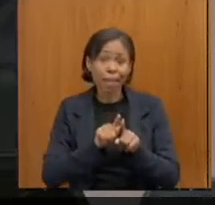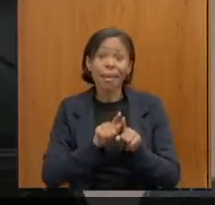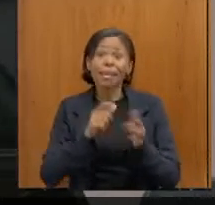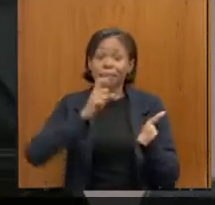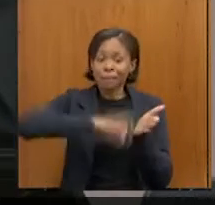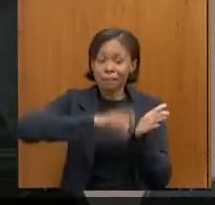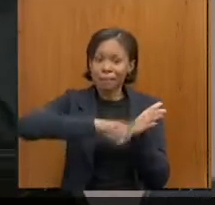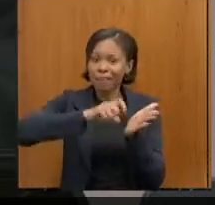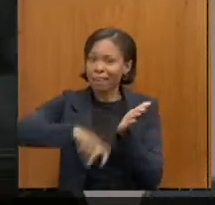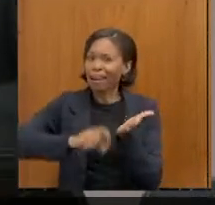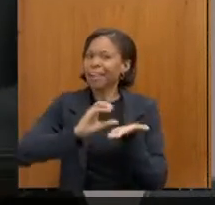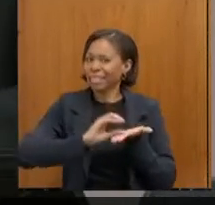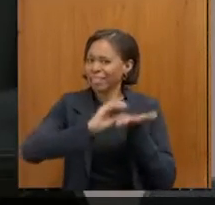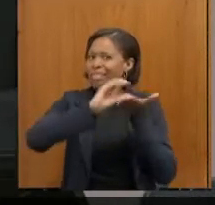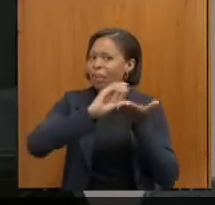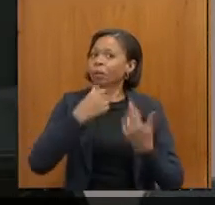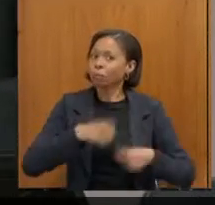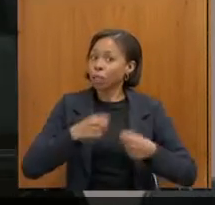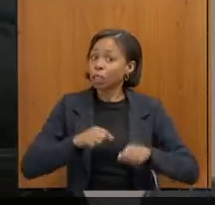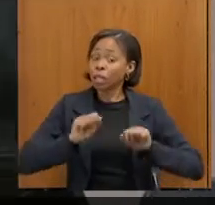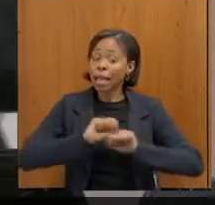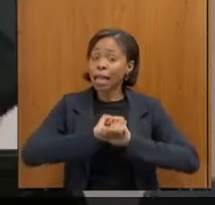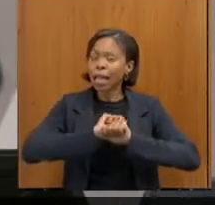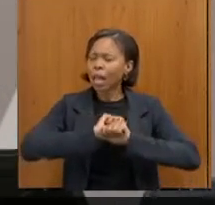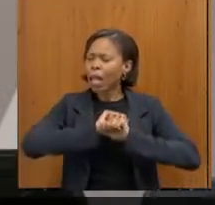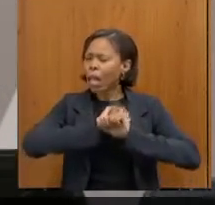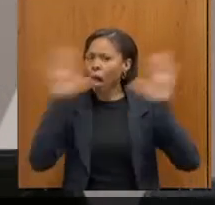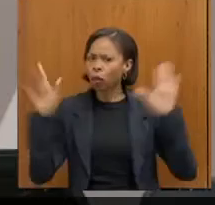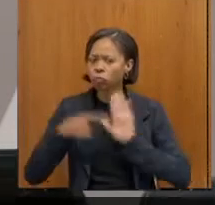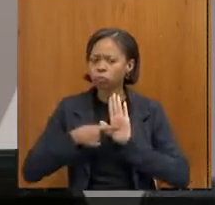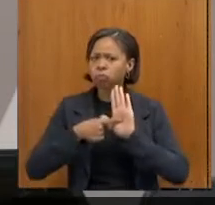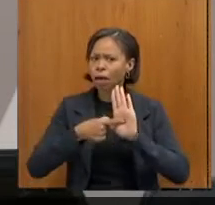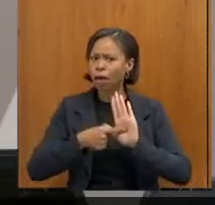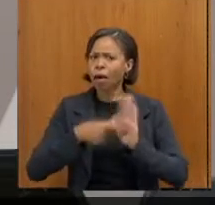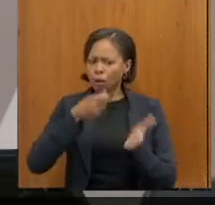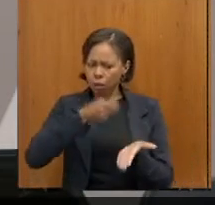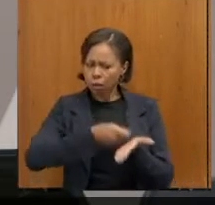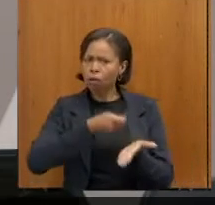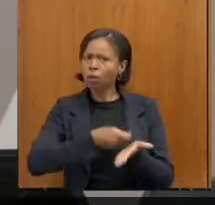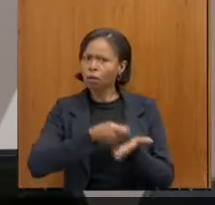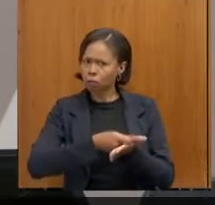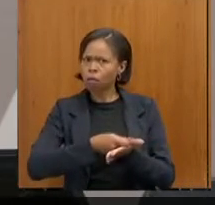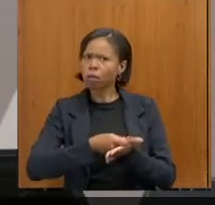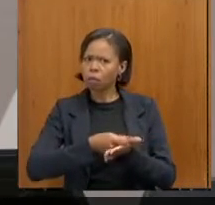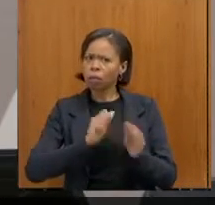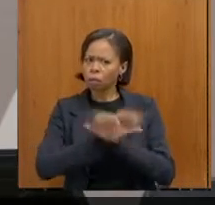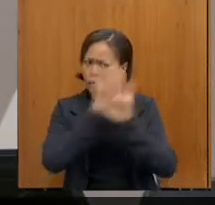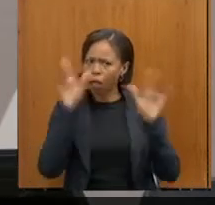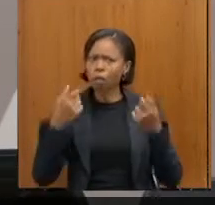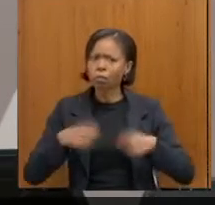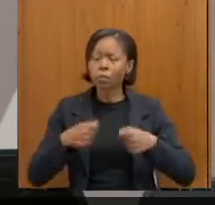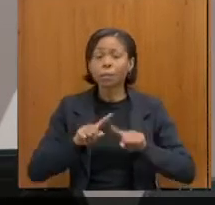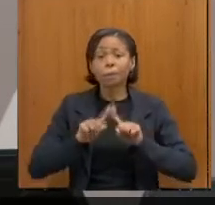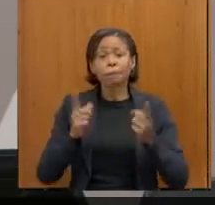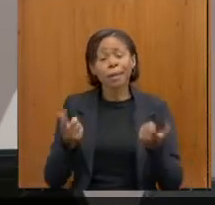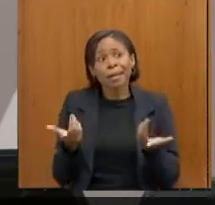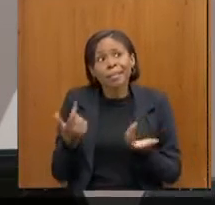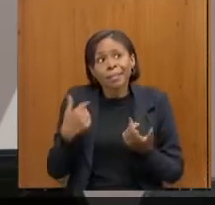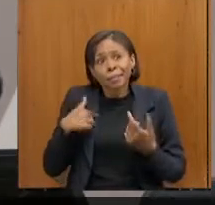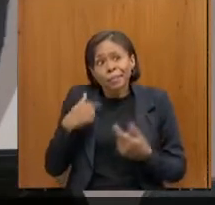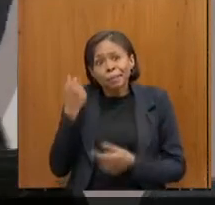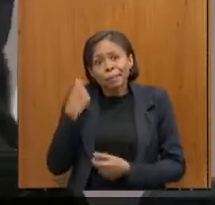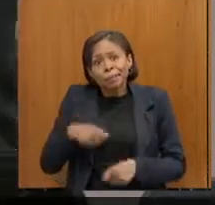Claro que tem que cobrar também a lisura claro que eu tenho cobrar economicidade mas eu tenho que ver isso